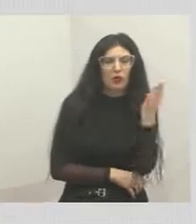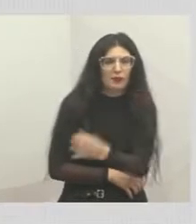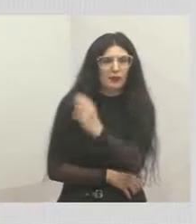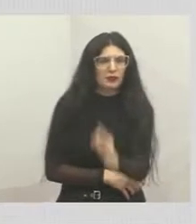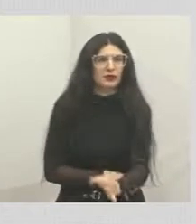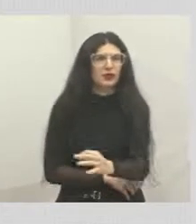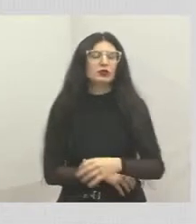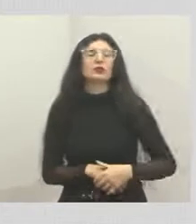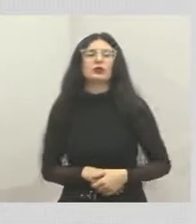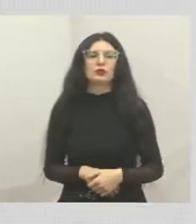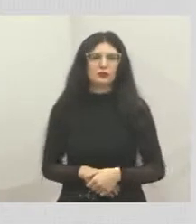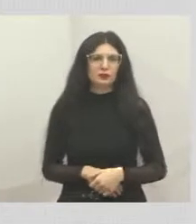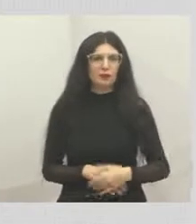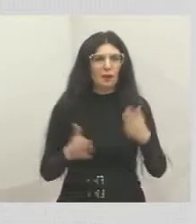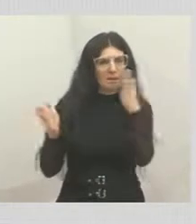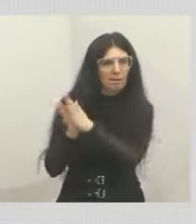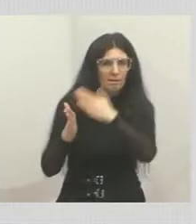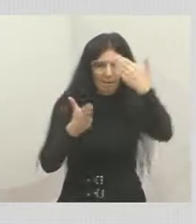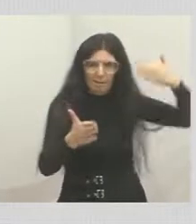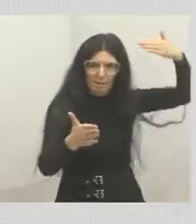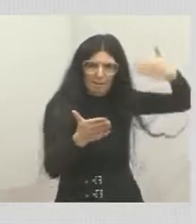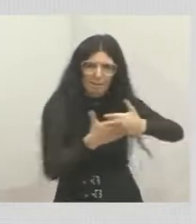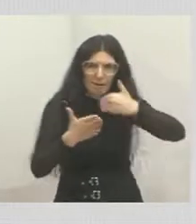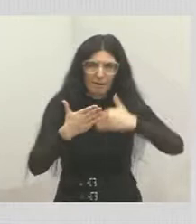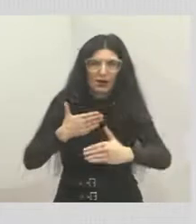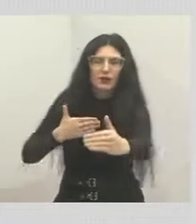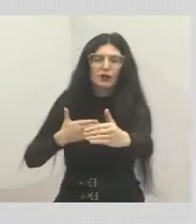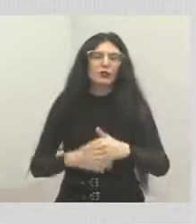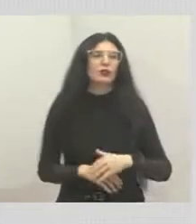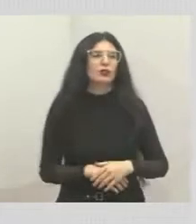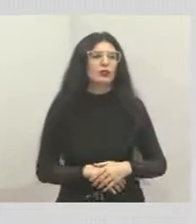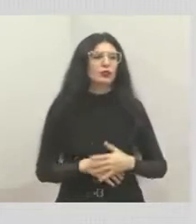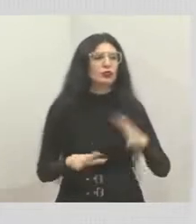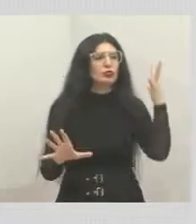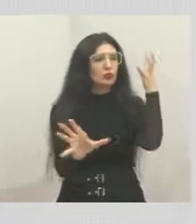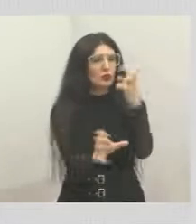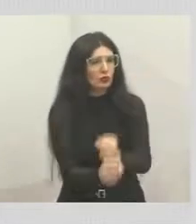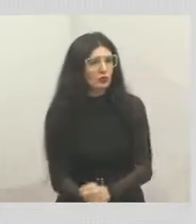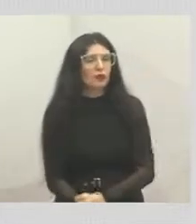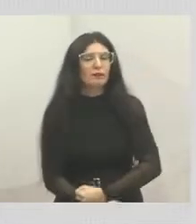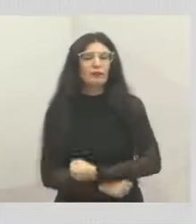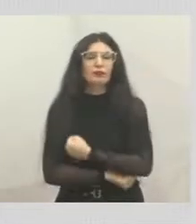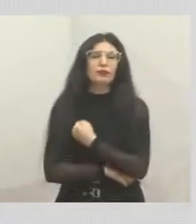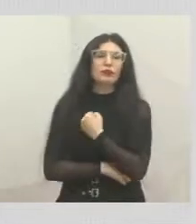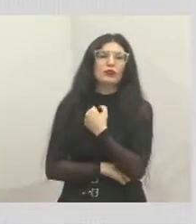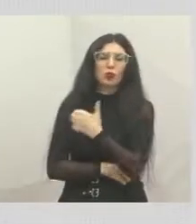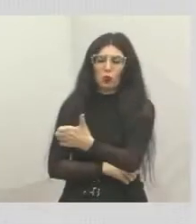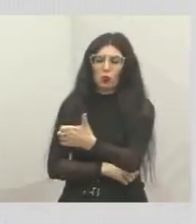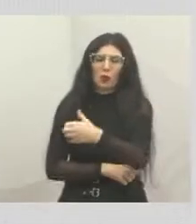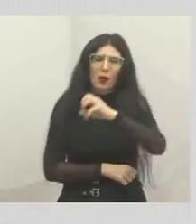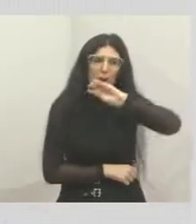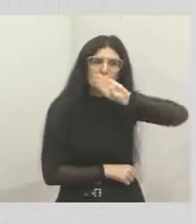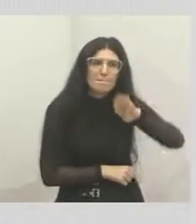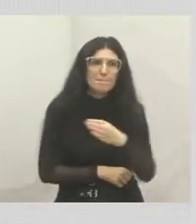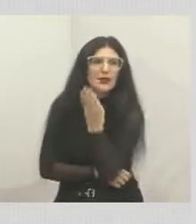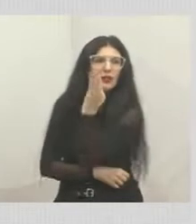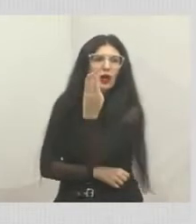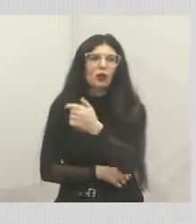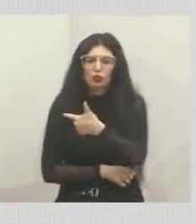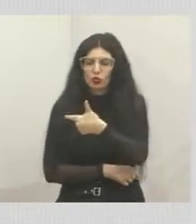78,04% no período. Receita total, meta orçada de